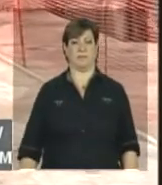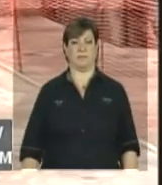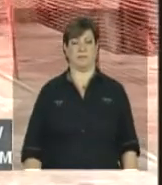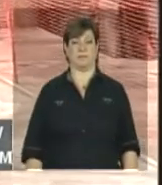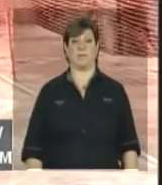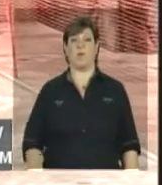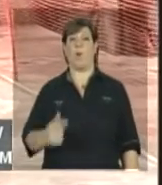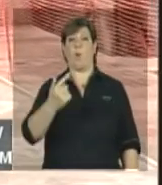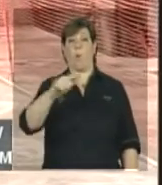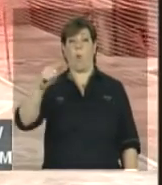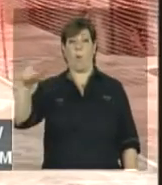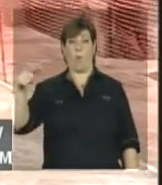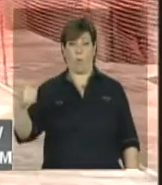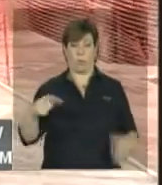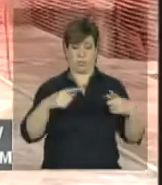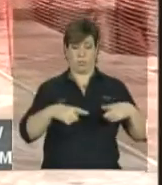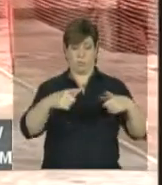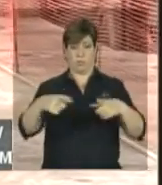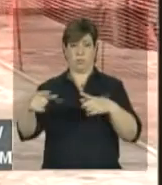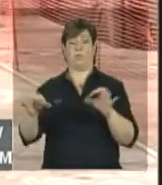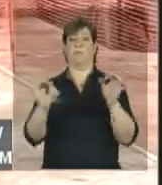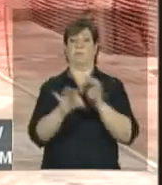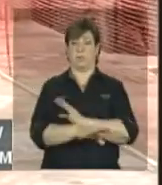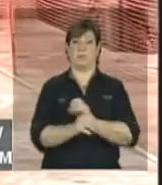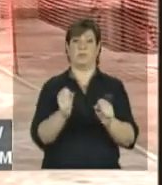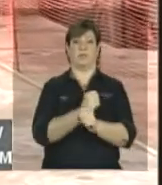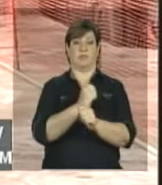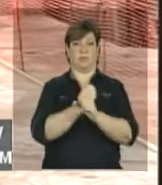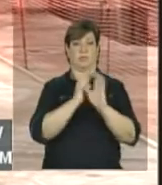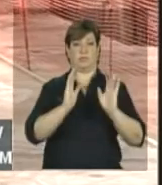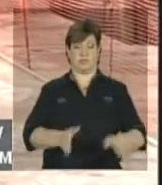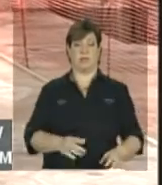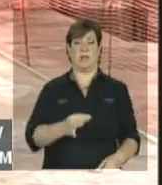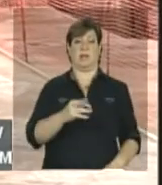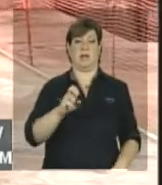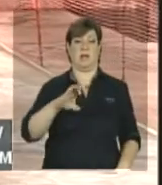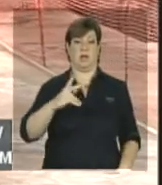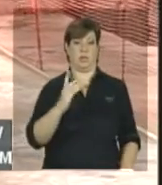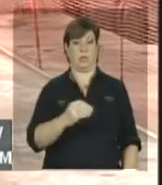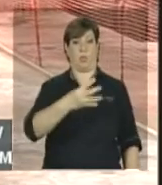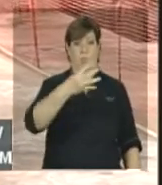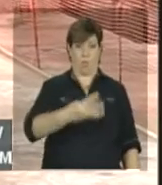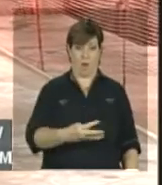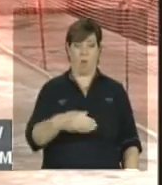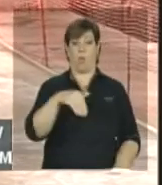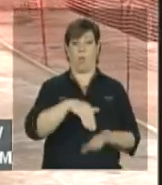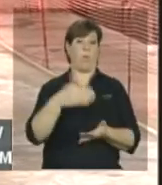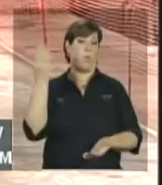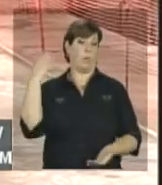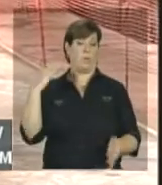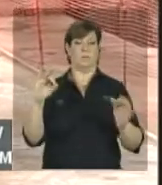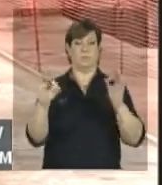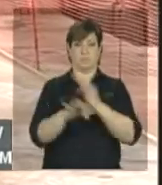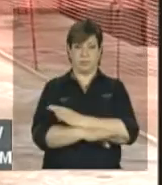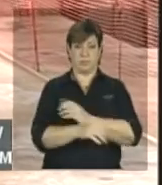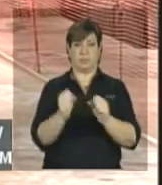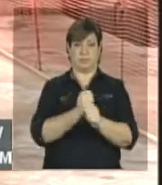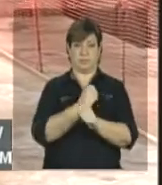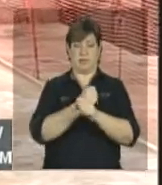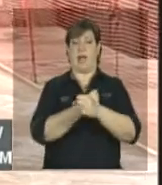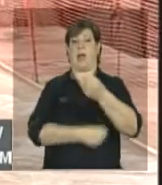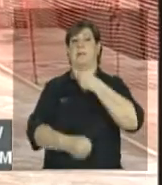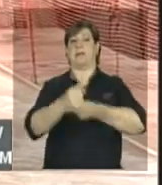Os outros trechos já estão concluídos. O trecho 4 foi o último a ser concluído, foi concluído no